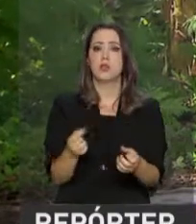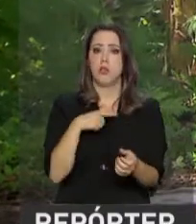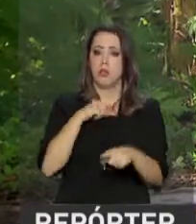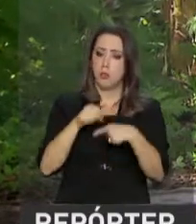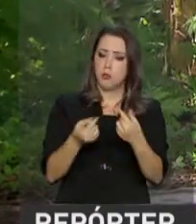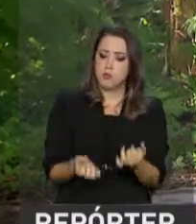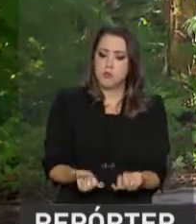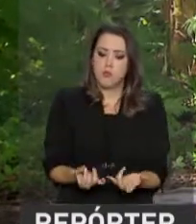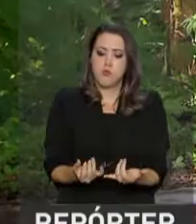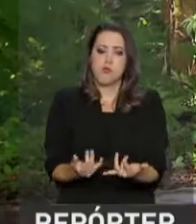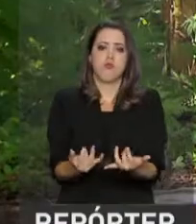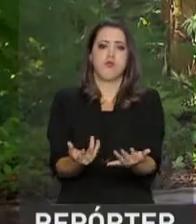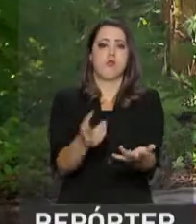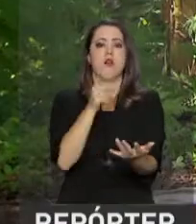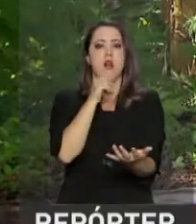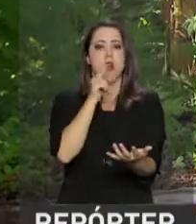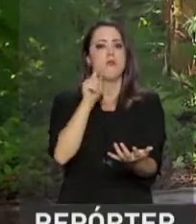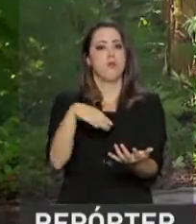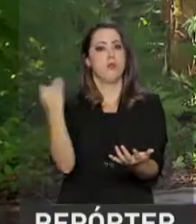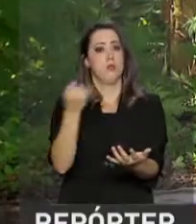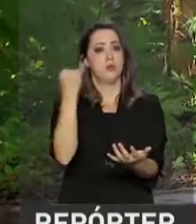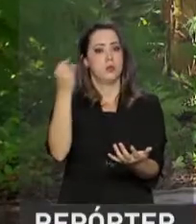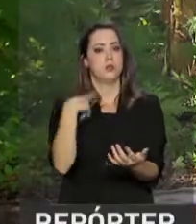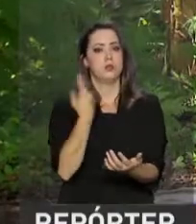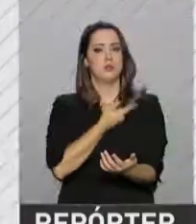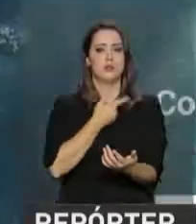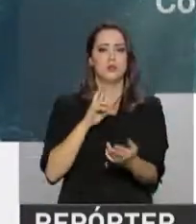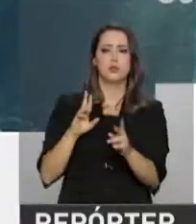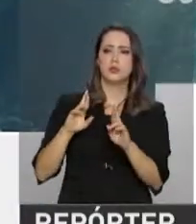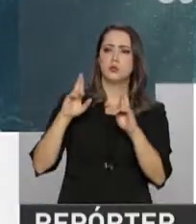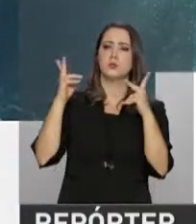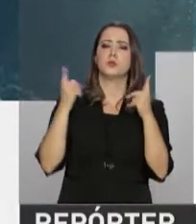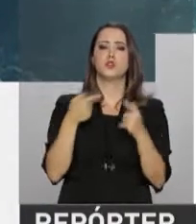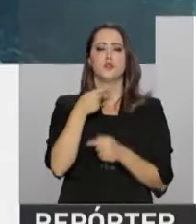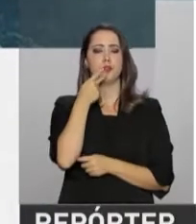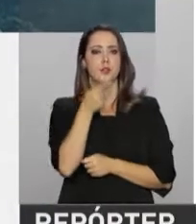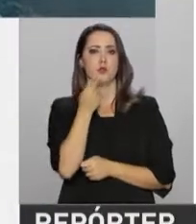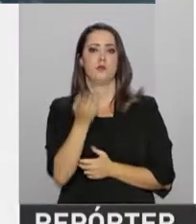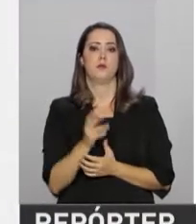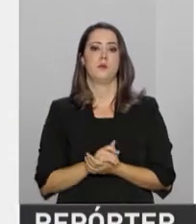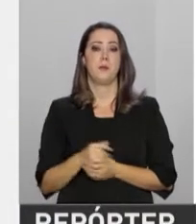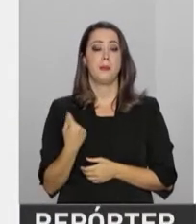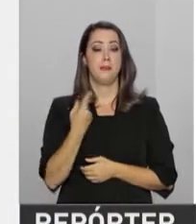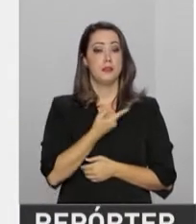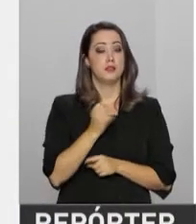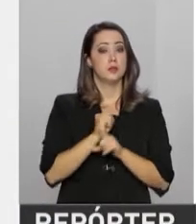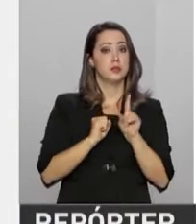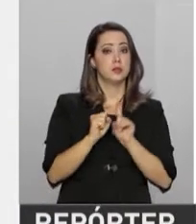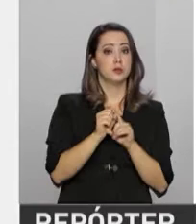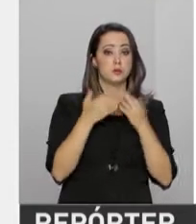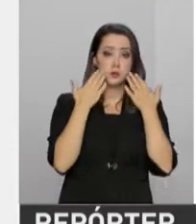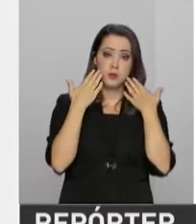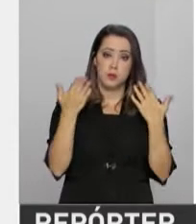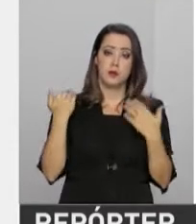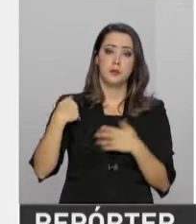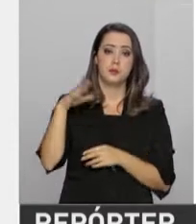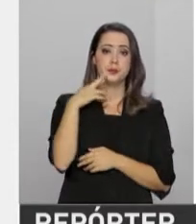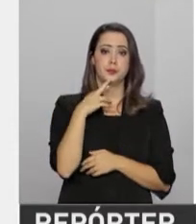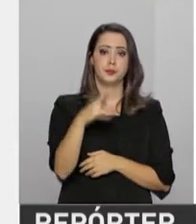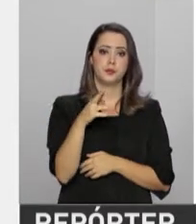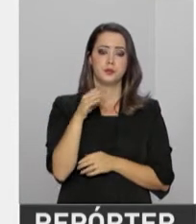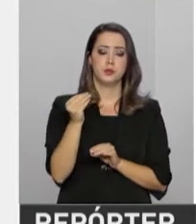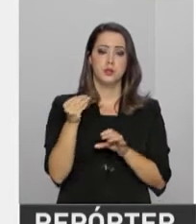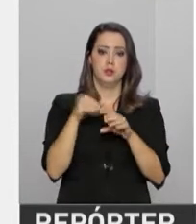importante que a gente possa abordar em sua e de outra maneira para que a sociedade apresente mais propostas ao fórum cidadão